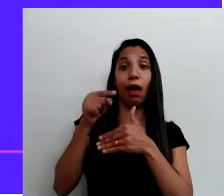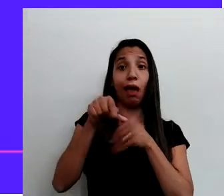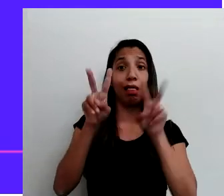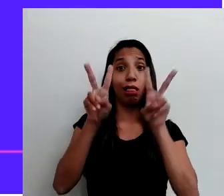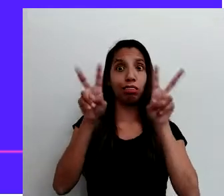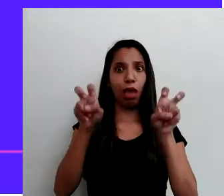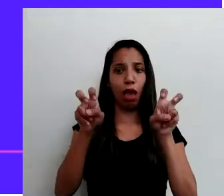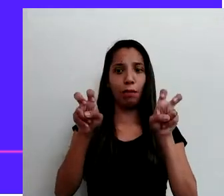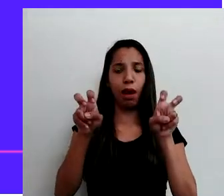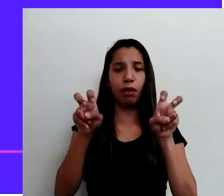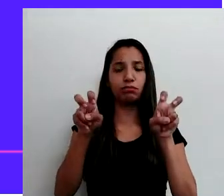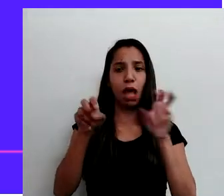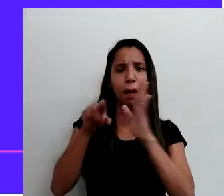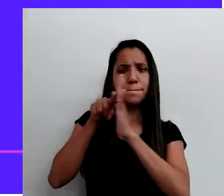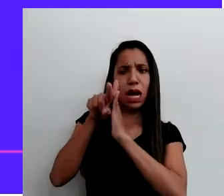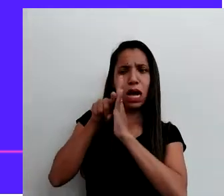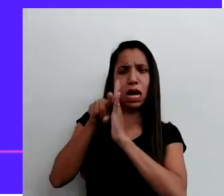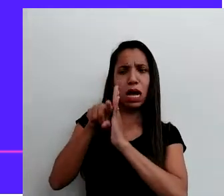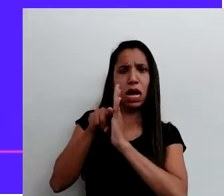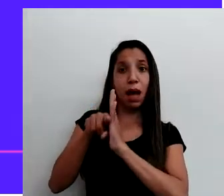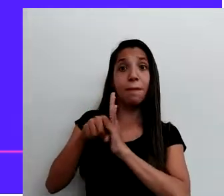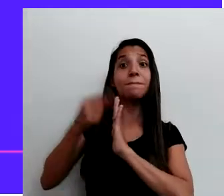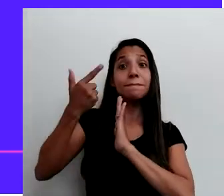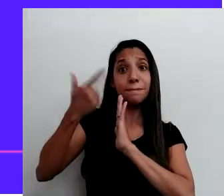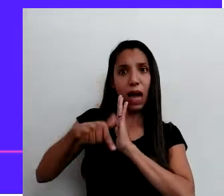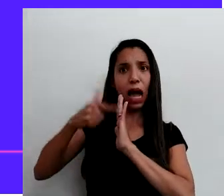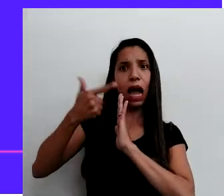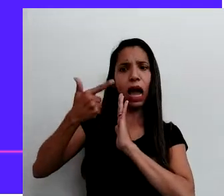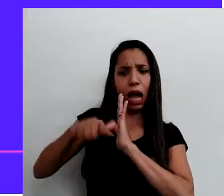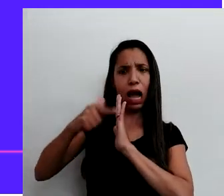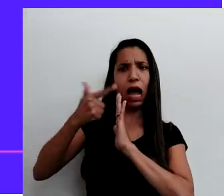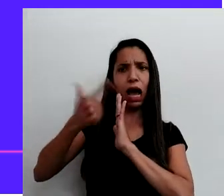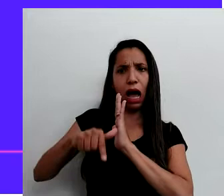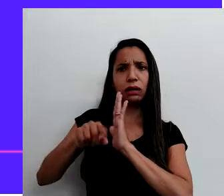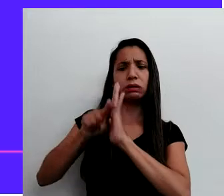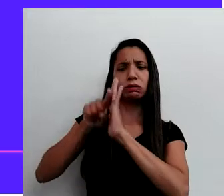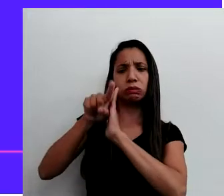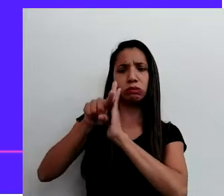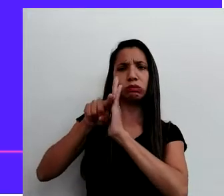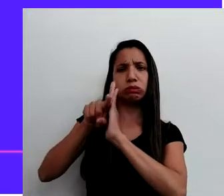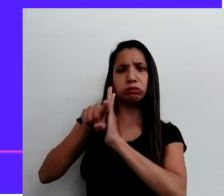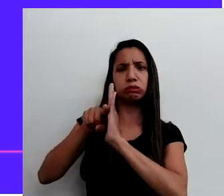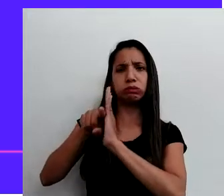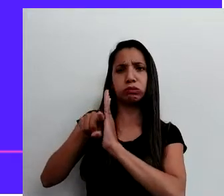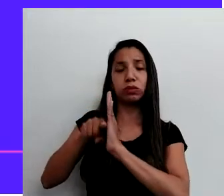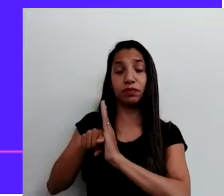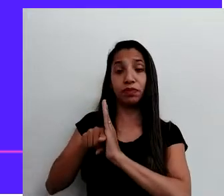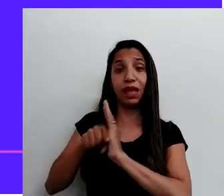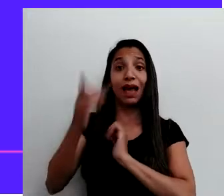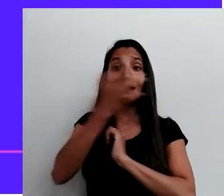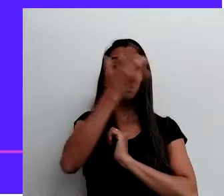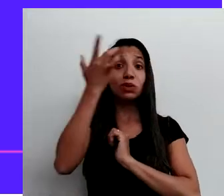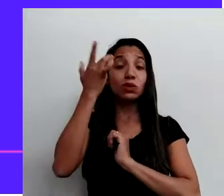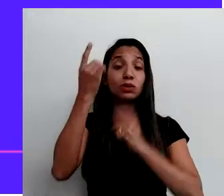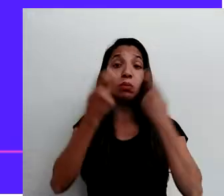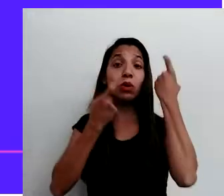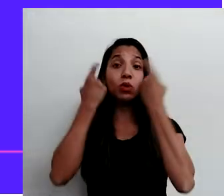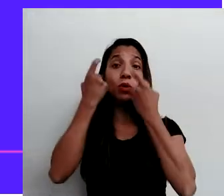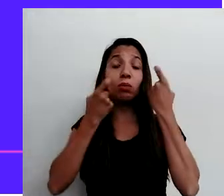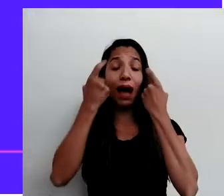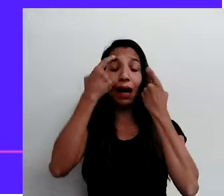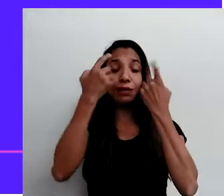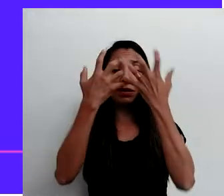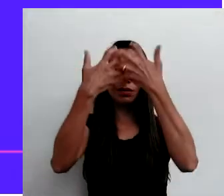tentando provar qual é o vínculo entre desigualdade e outros fatores. Então, assim, esse